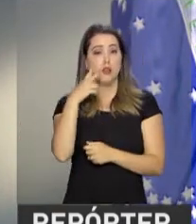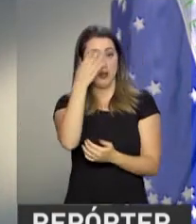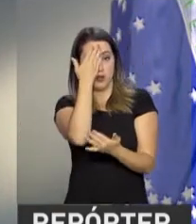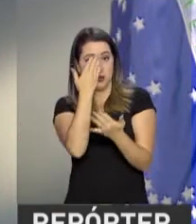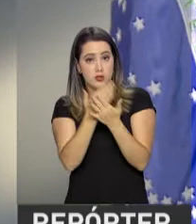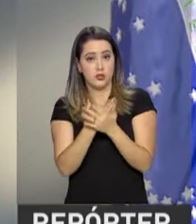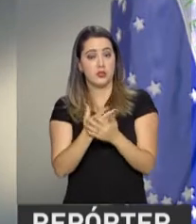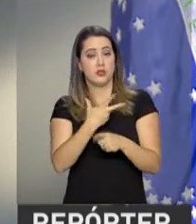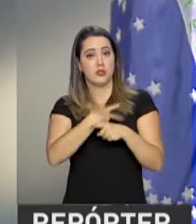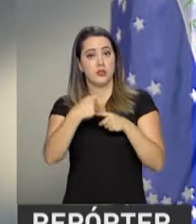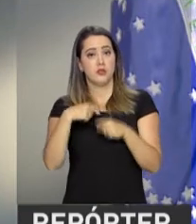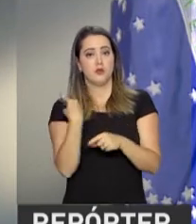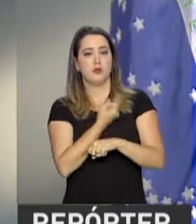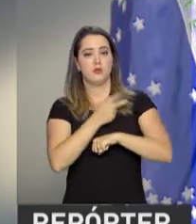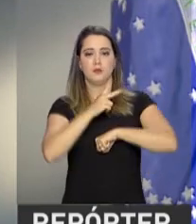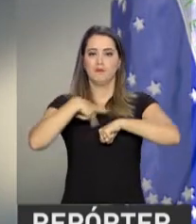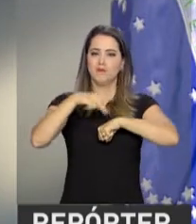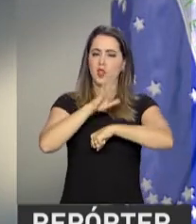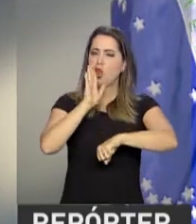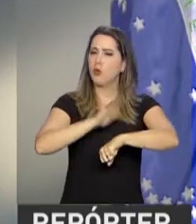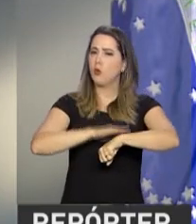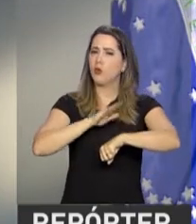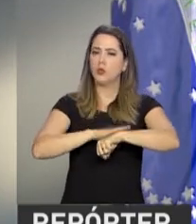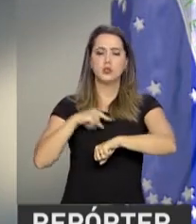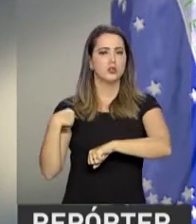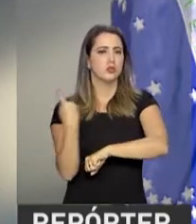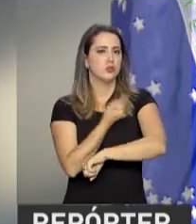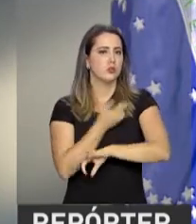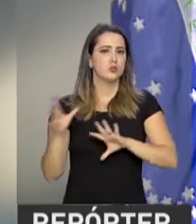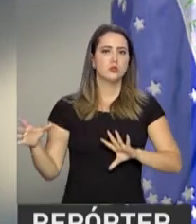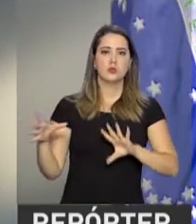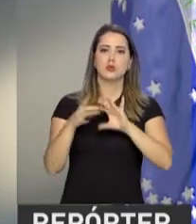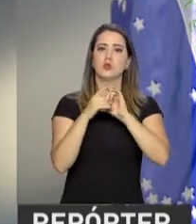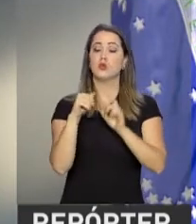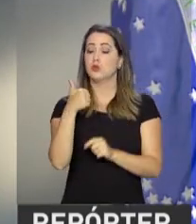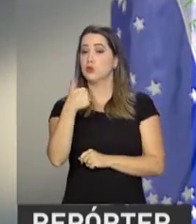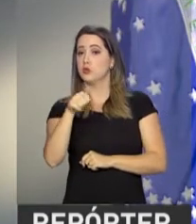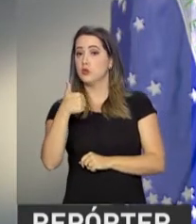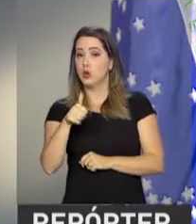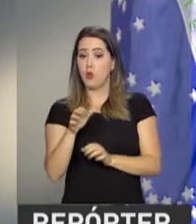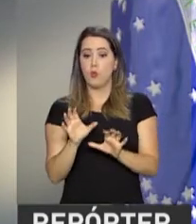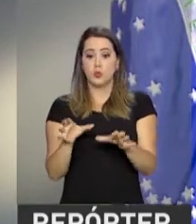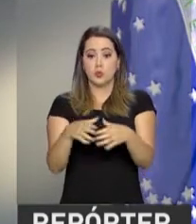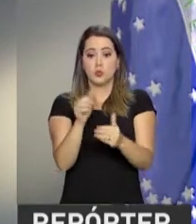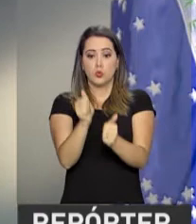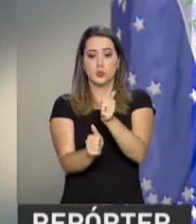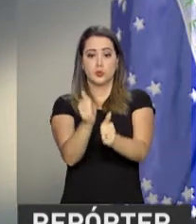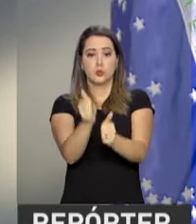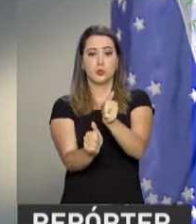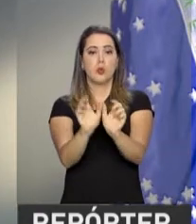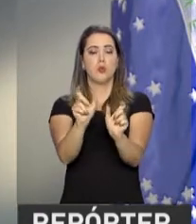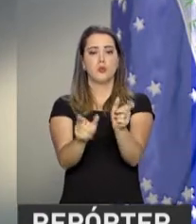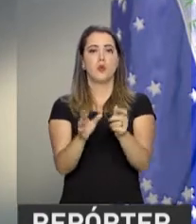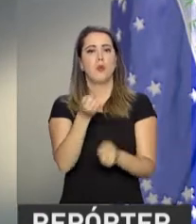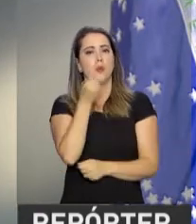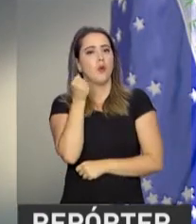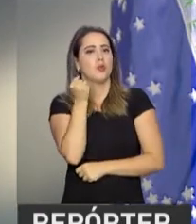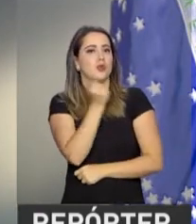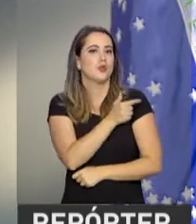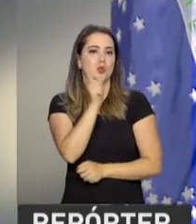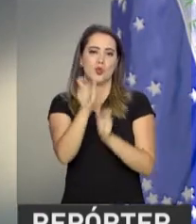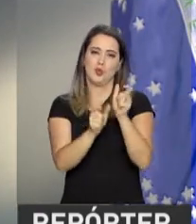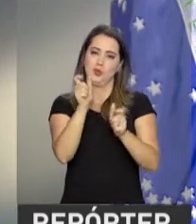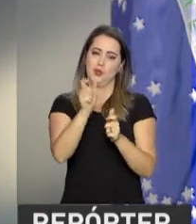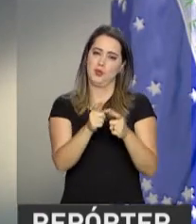do nosso país é hora de todos nos somarmos aos 11 que estarão gravato boa sorte aos